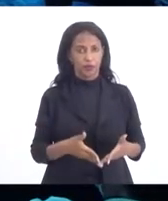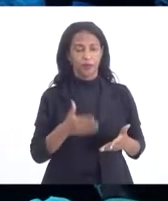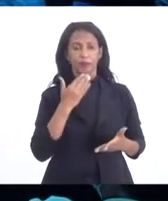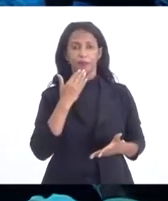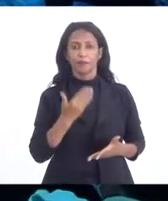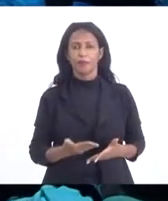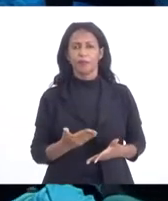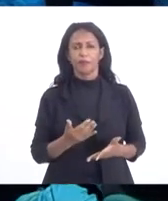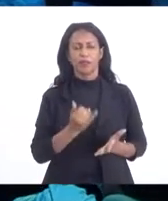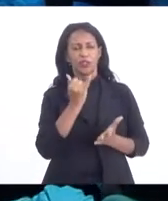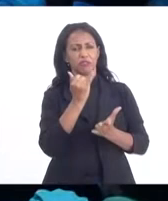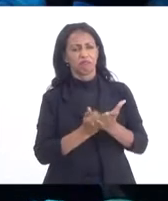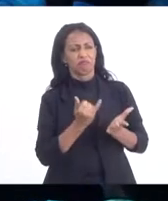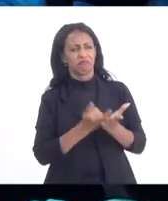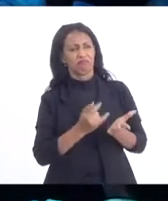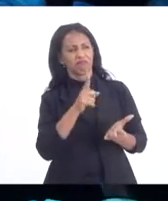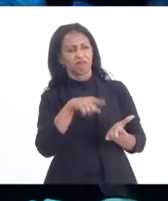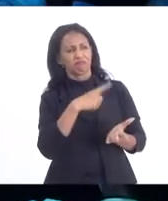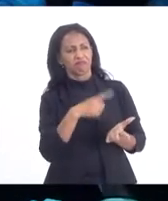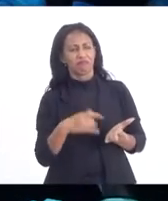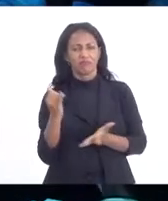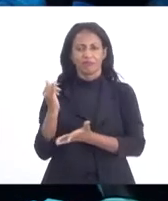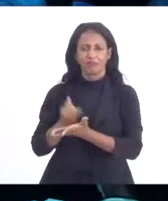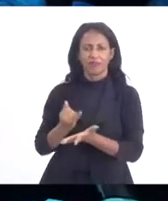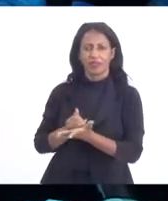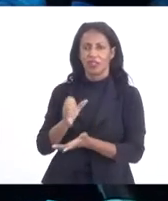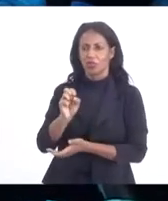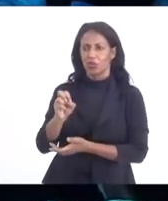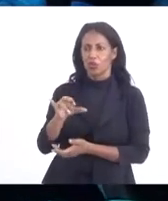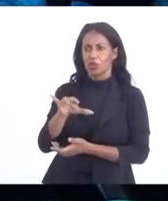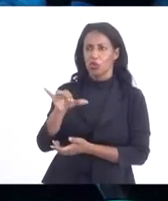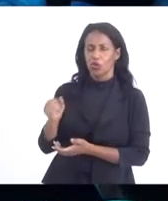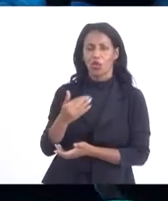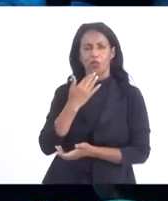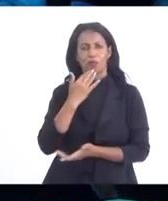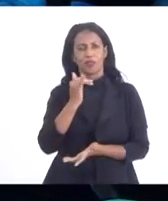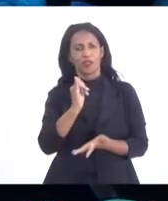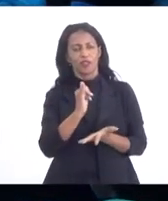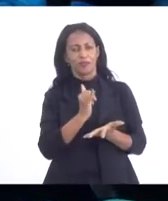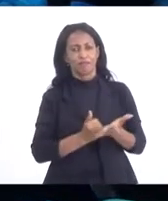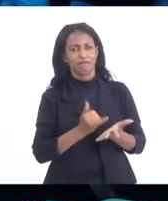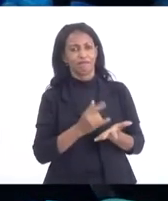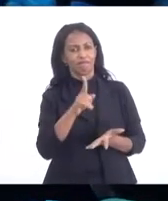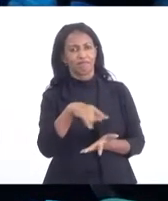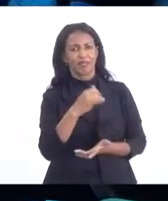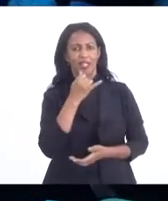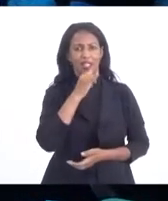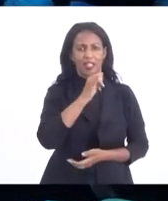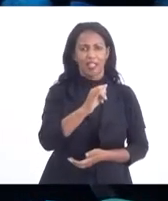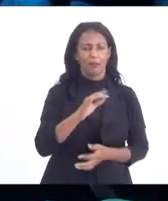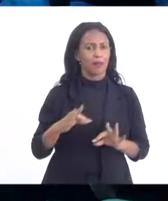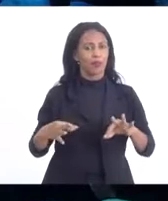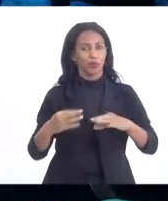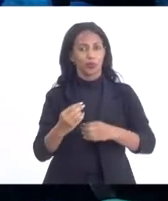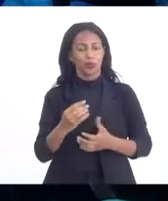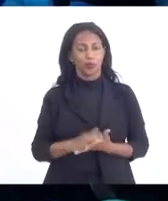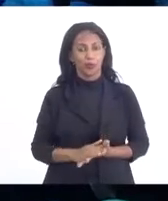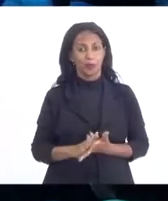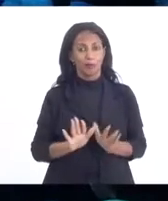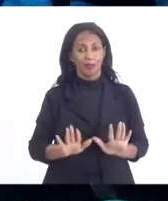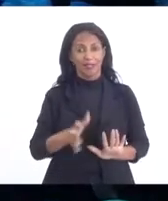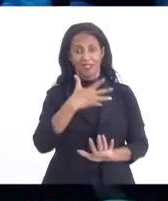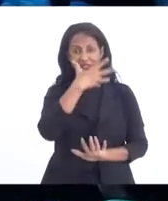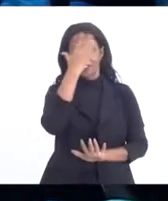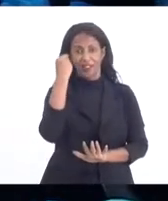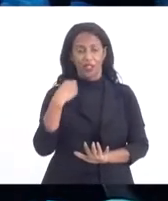pedir isenção para milho, pedir isenção para soja, pedir isenção para energia, pedir isenção para tudo. Mas esquece